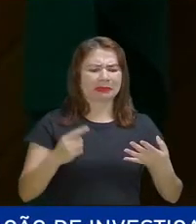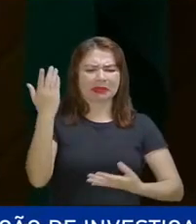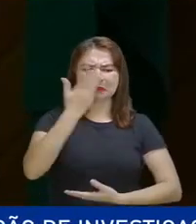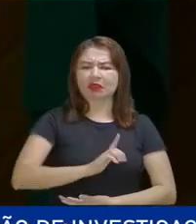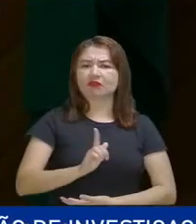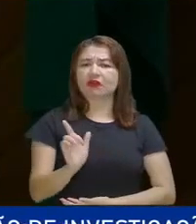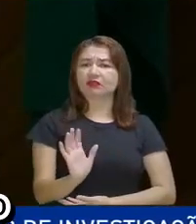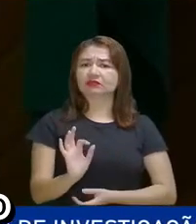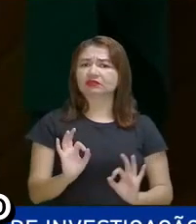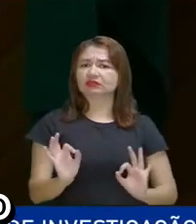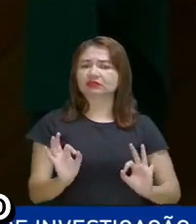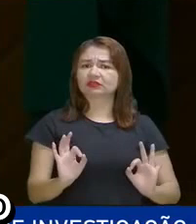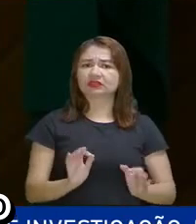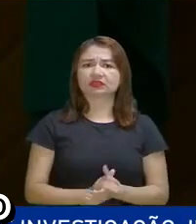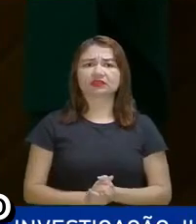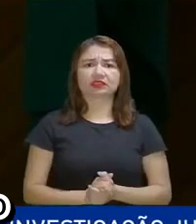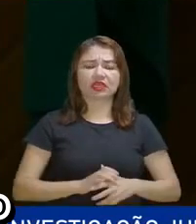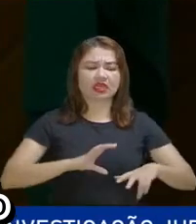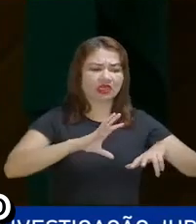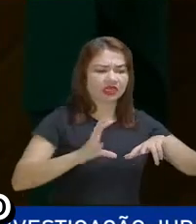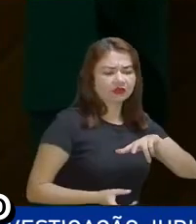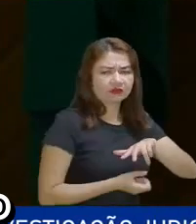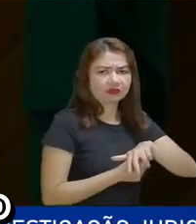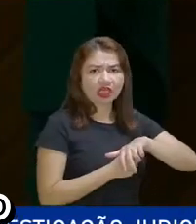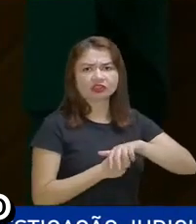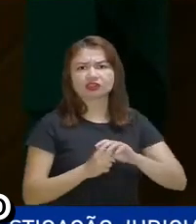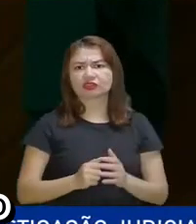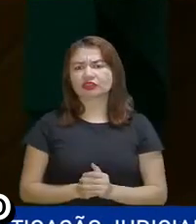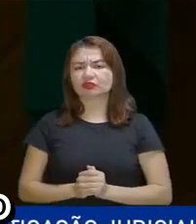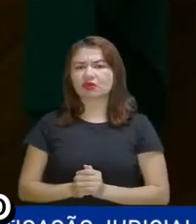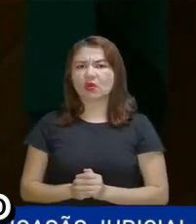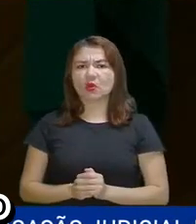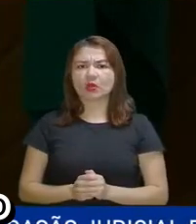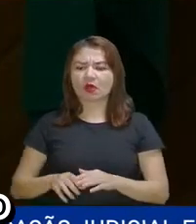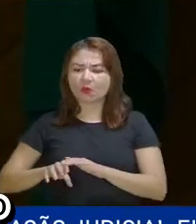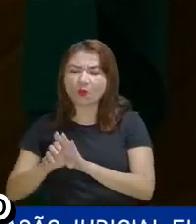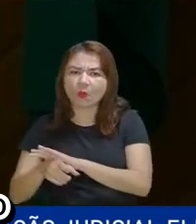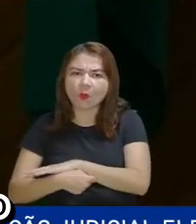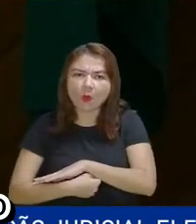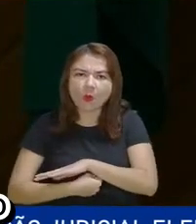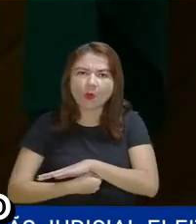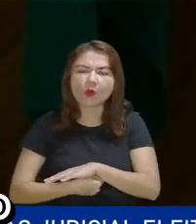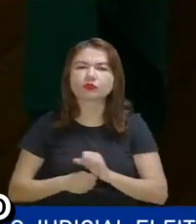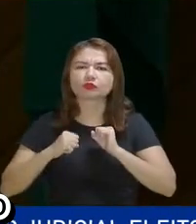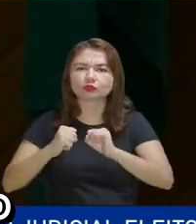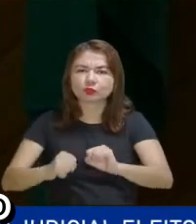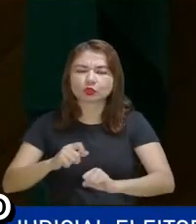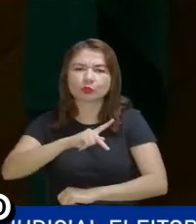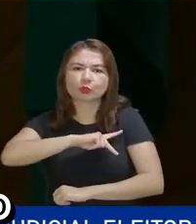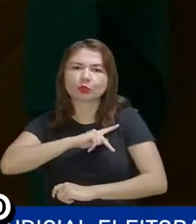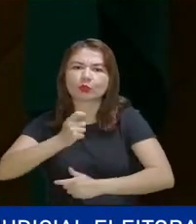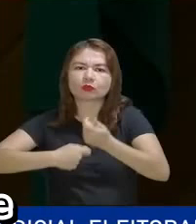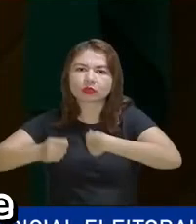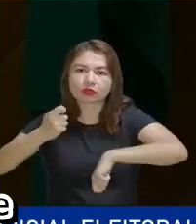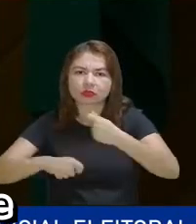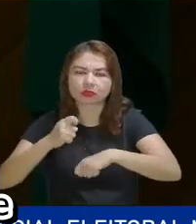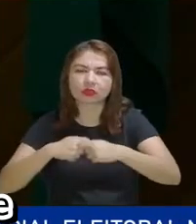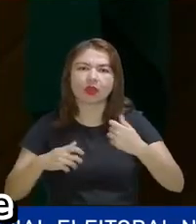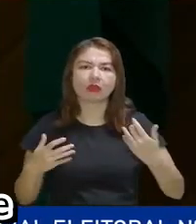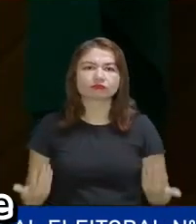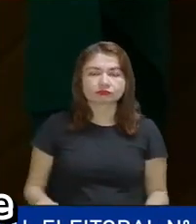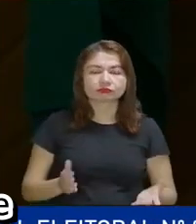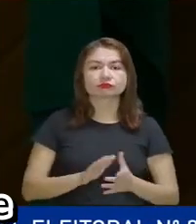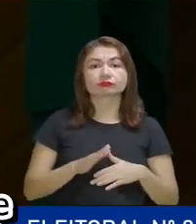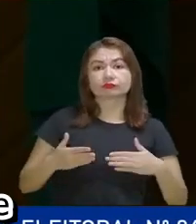fraude ou abuso de poder político e econômico, tem como improcedência o seu julgamento inevitável. Considerando